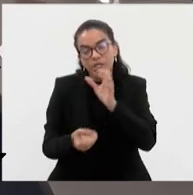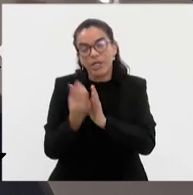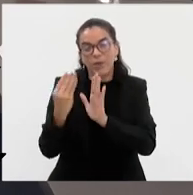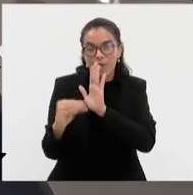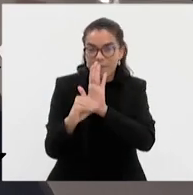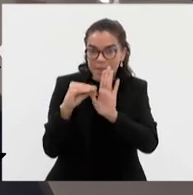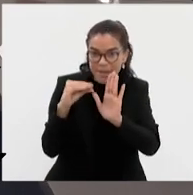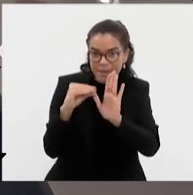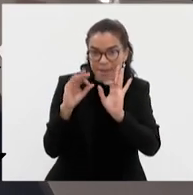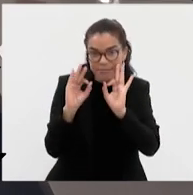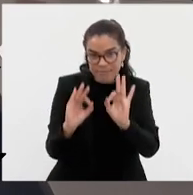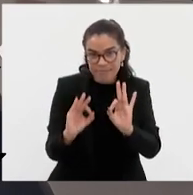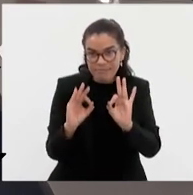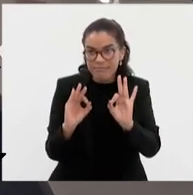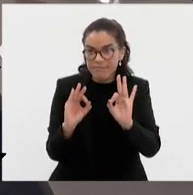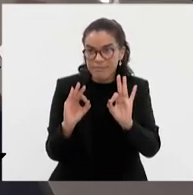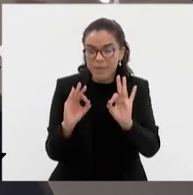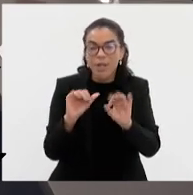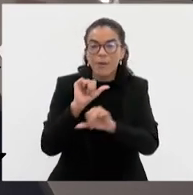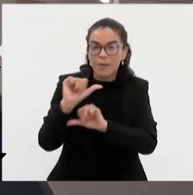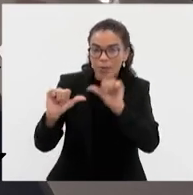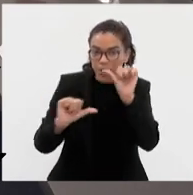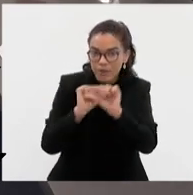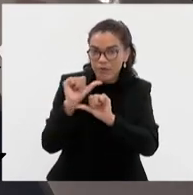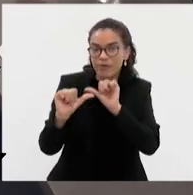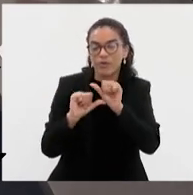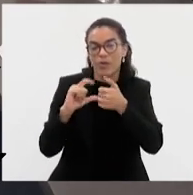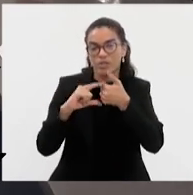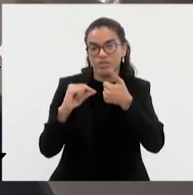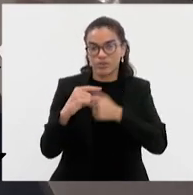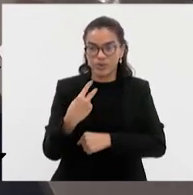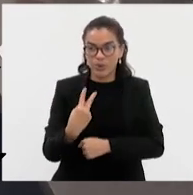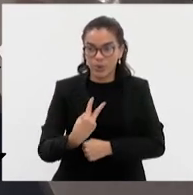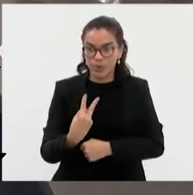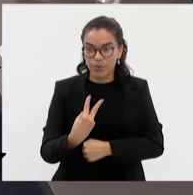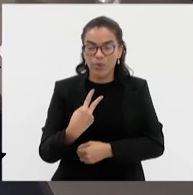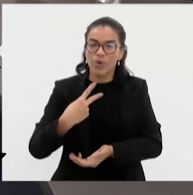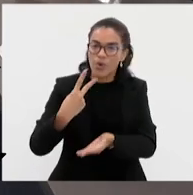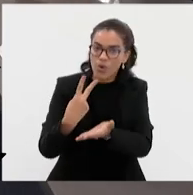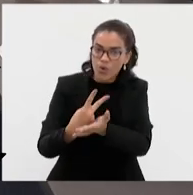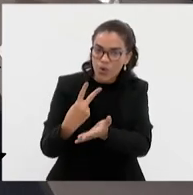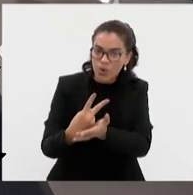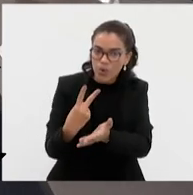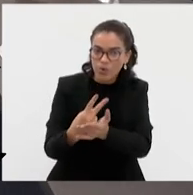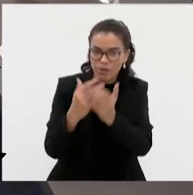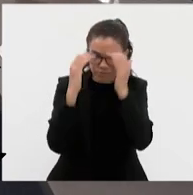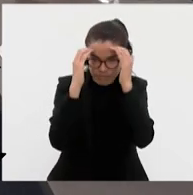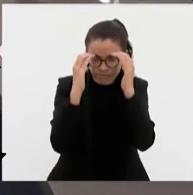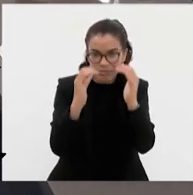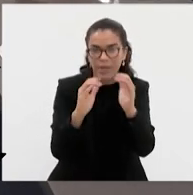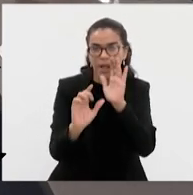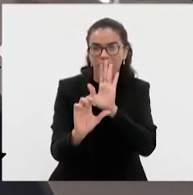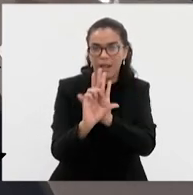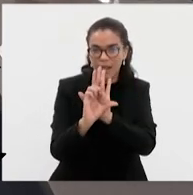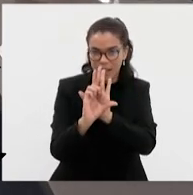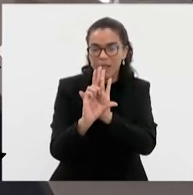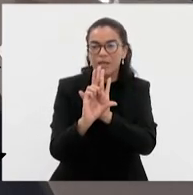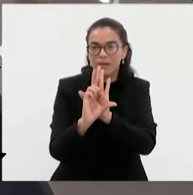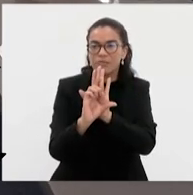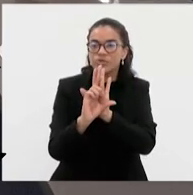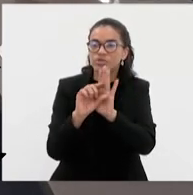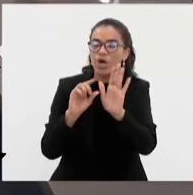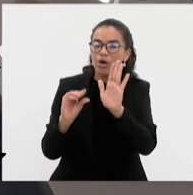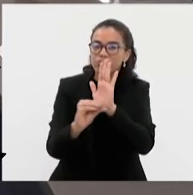pelo deputado doutor Serginho, modificativa ao artigo 2º, mantendo o cerne da lei, só fazendo de não forma clara